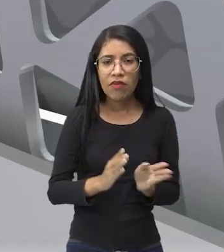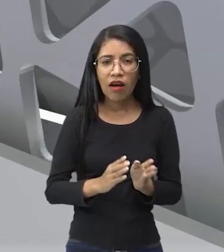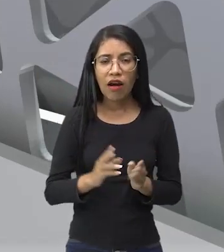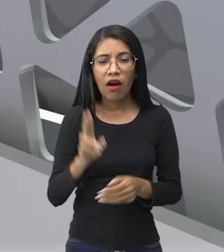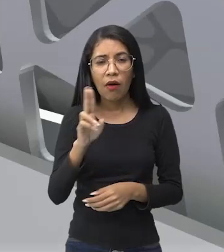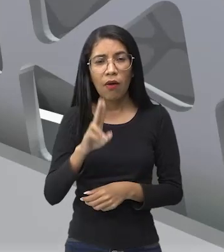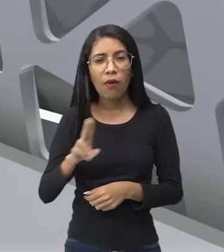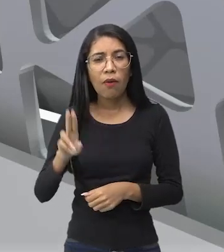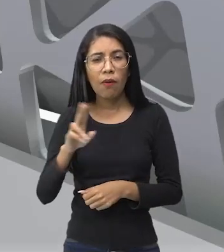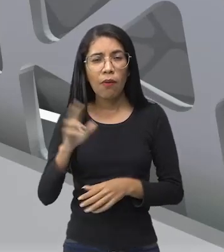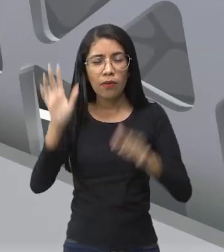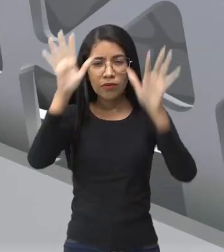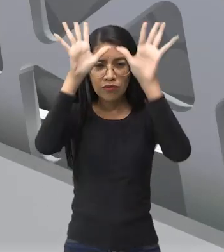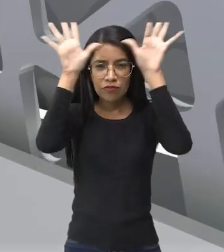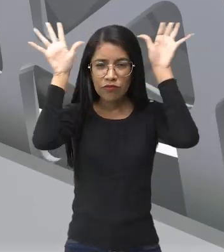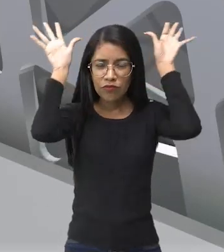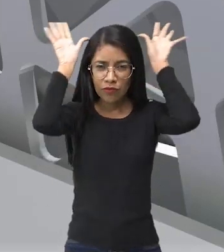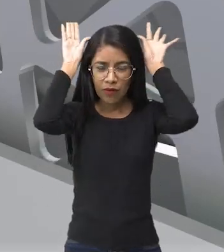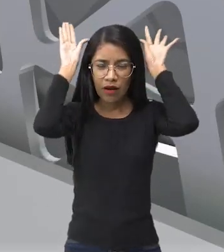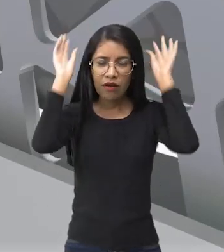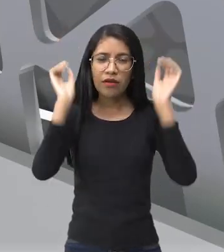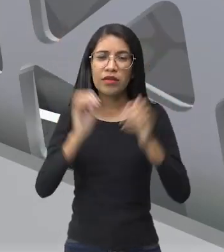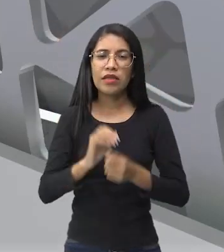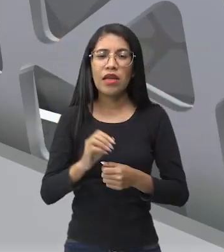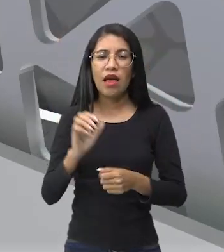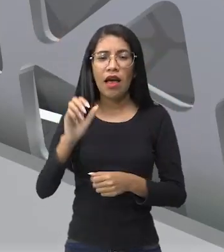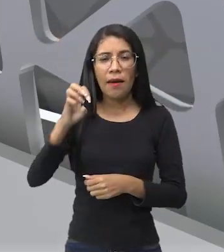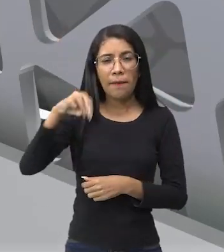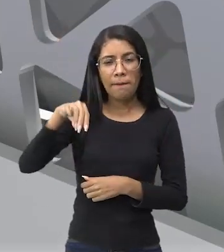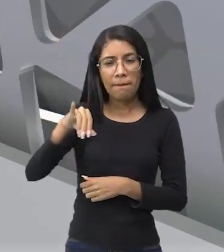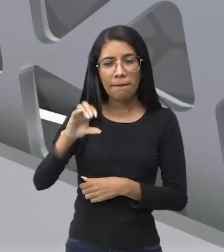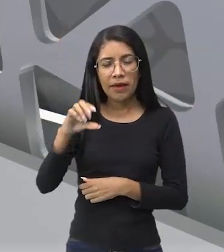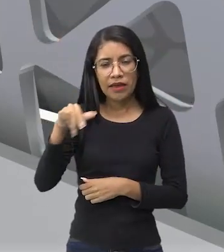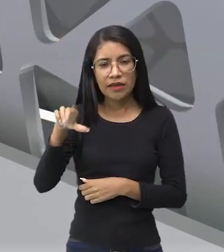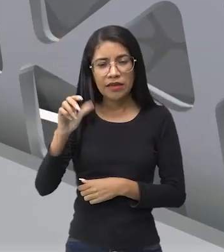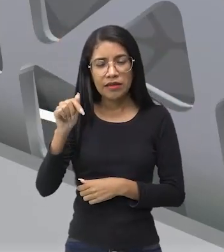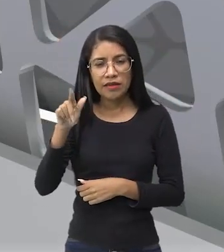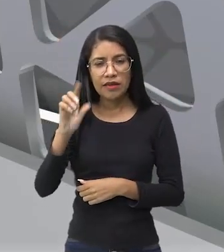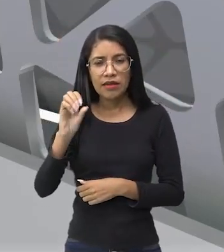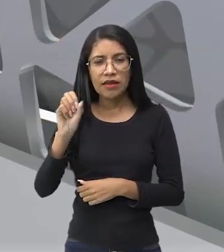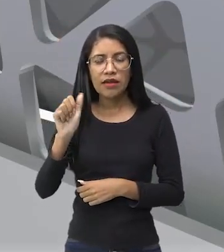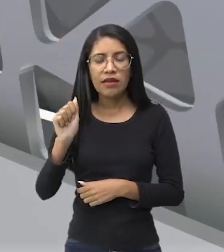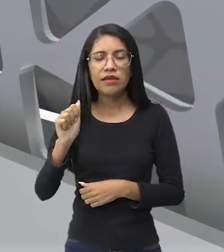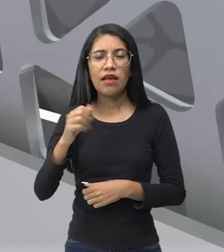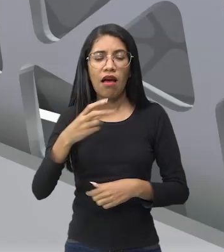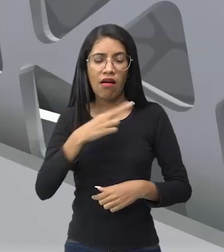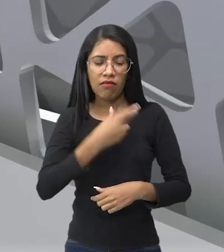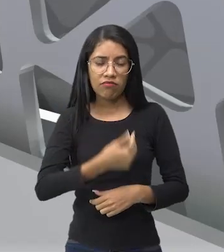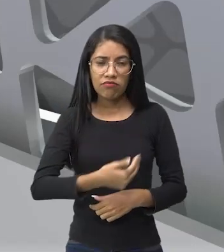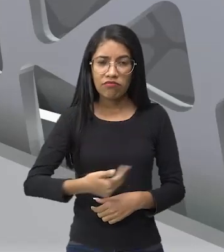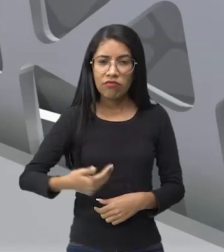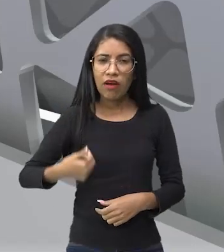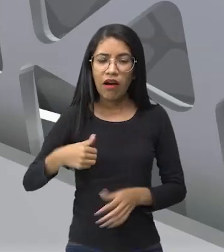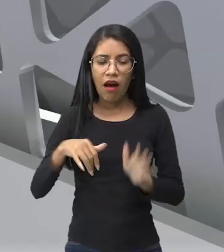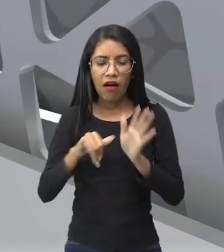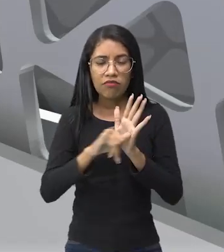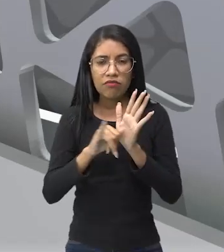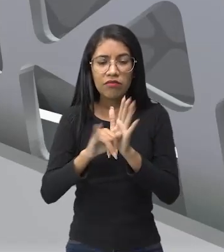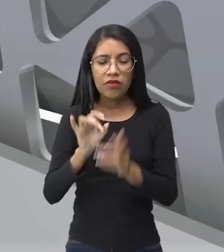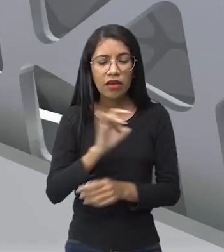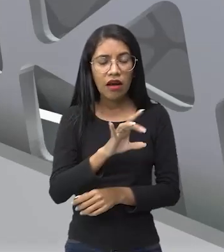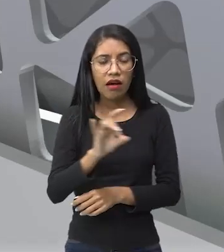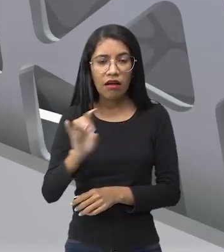como o uso da plumagem, tá? As miçangas, as pinturas corporais, elas são identidade de cada